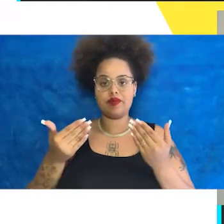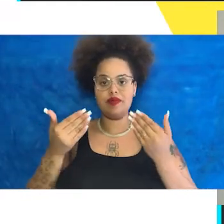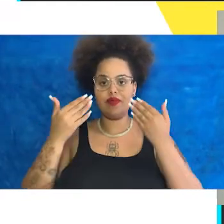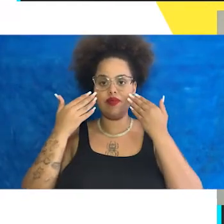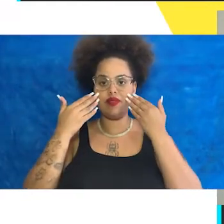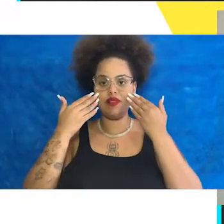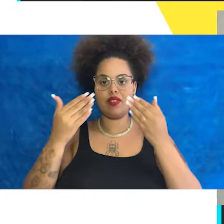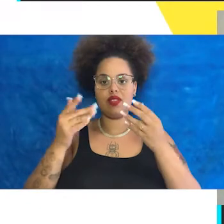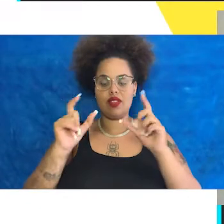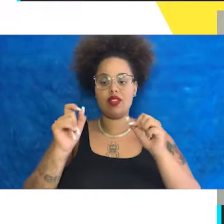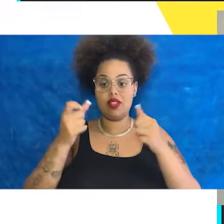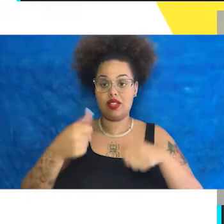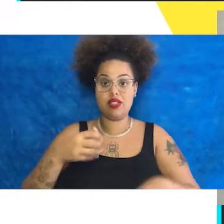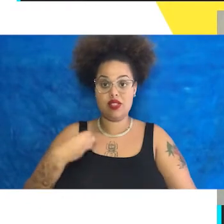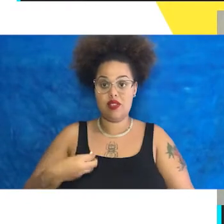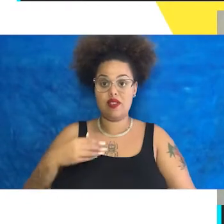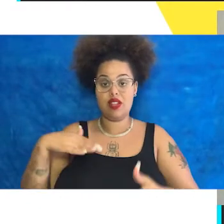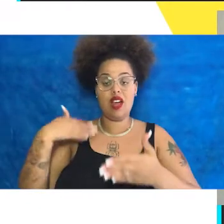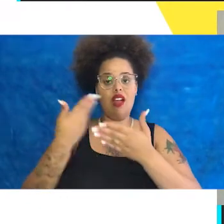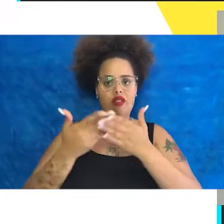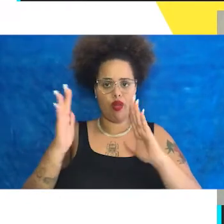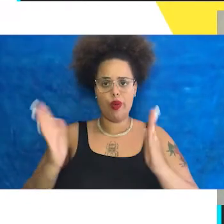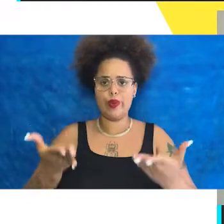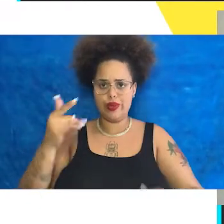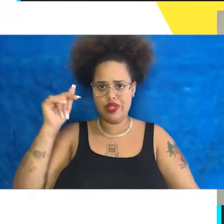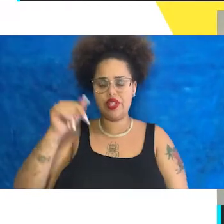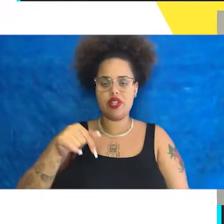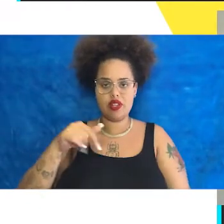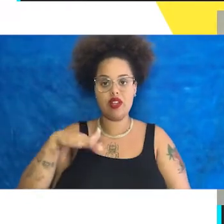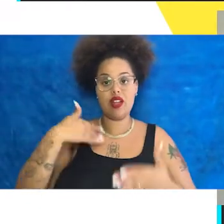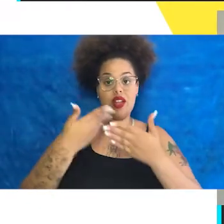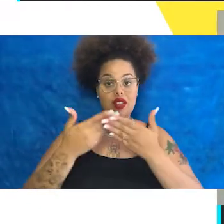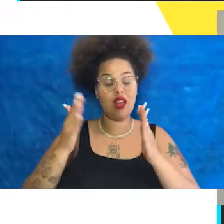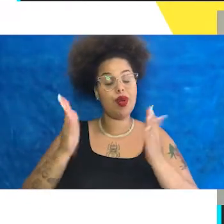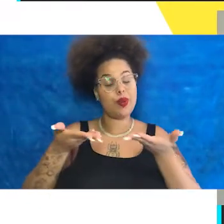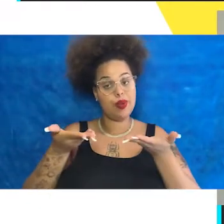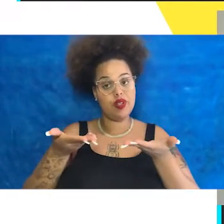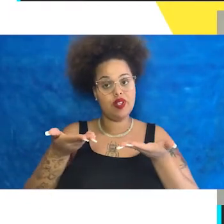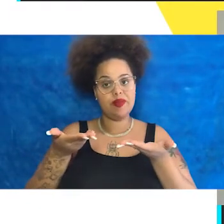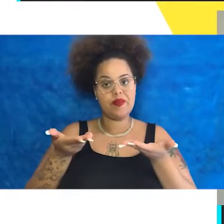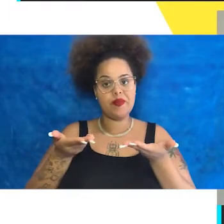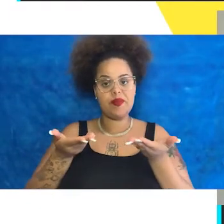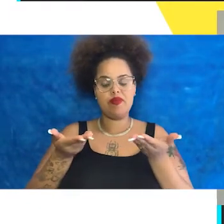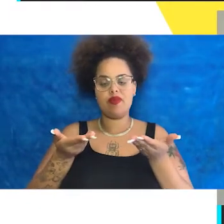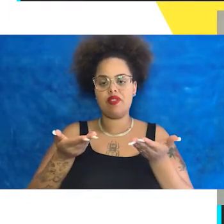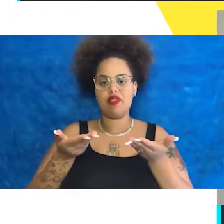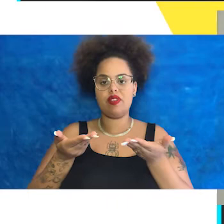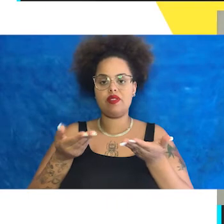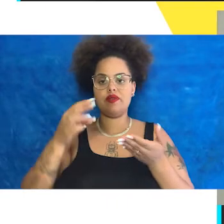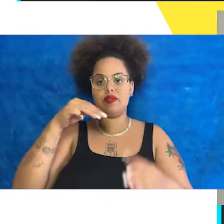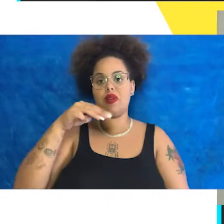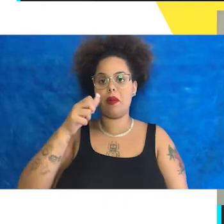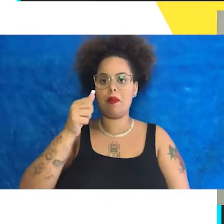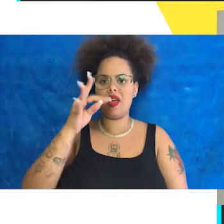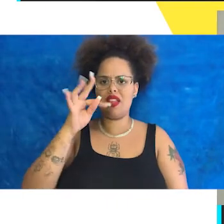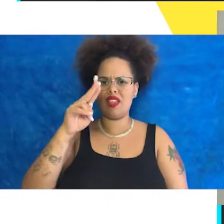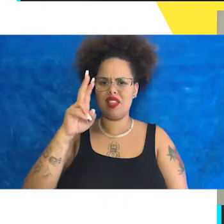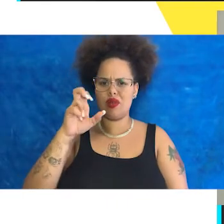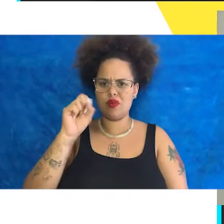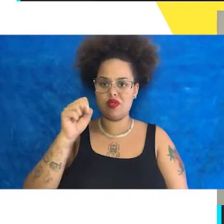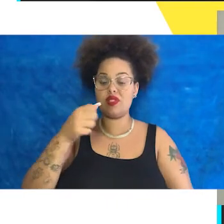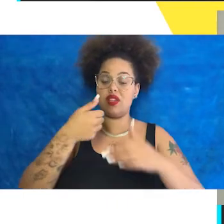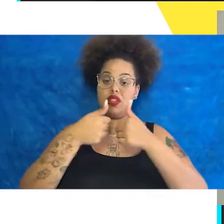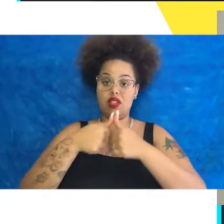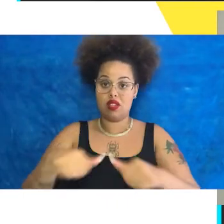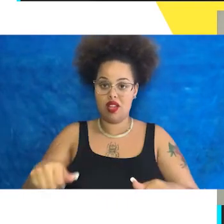de quem esteve presente até hoje aqui, até agora. Então, o Mateusão estava aí, Mateus,